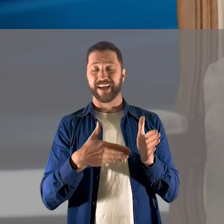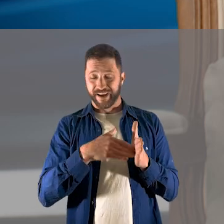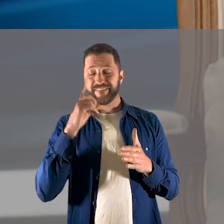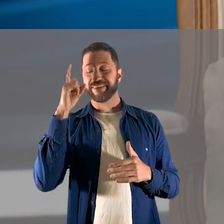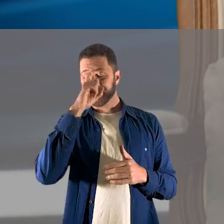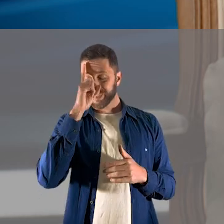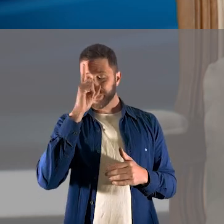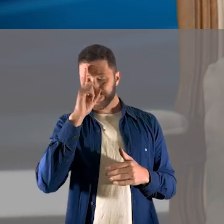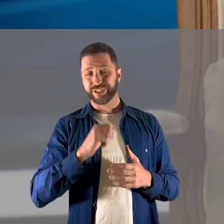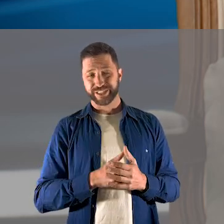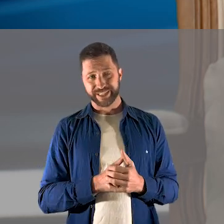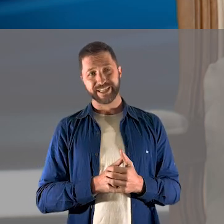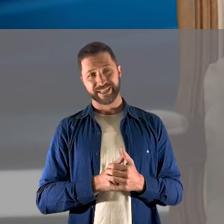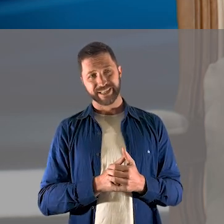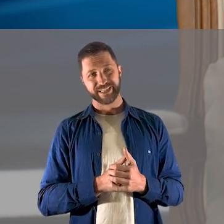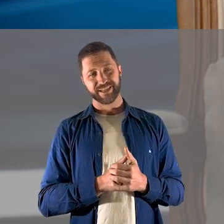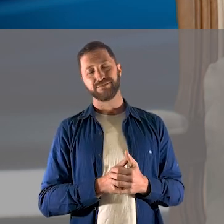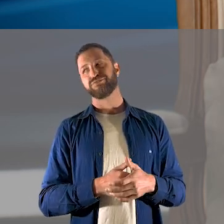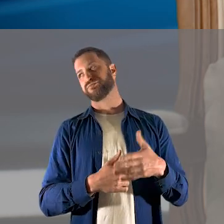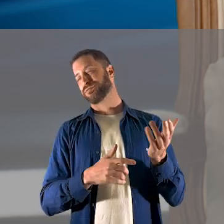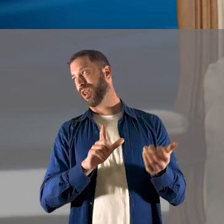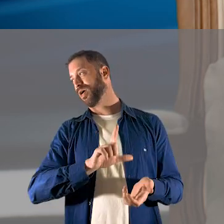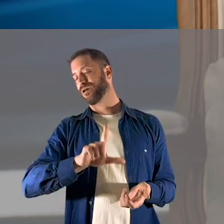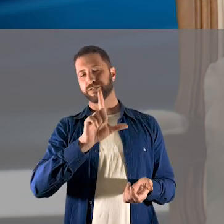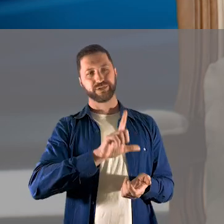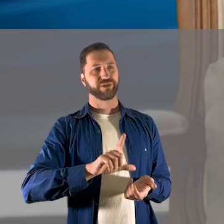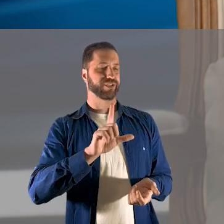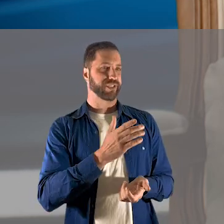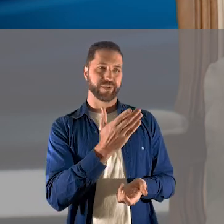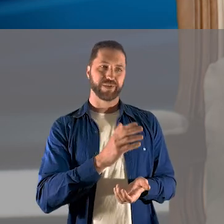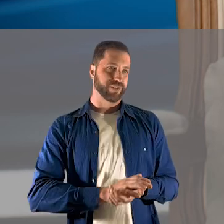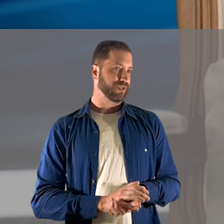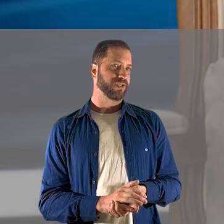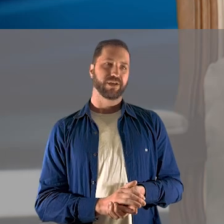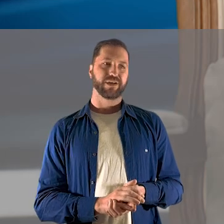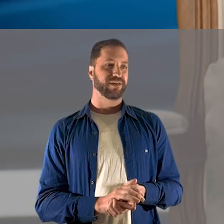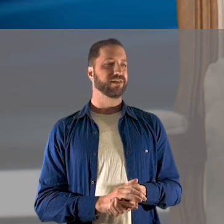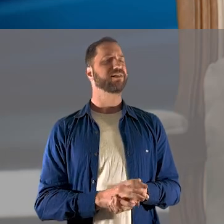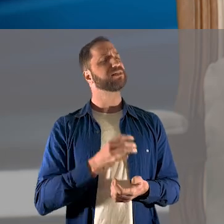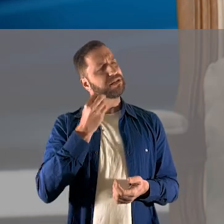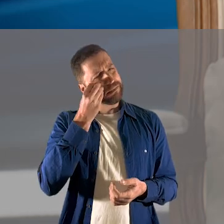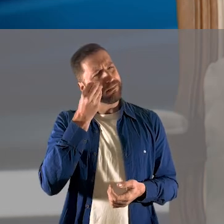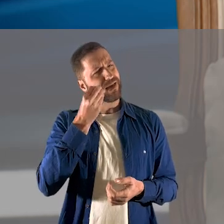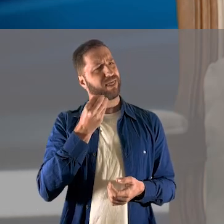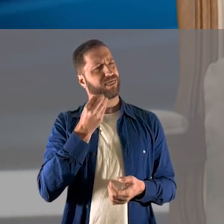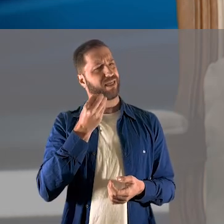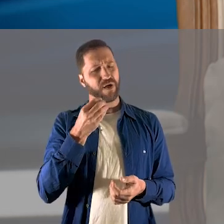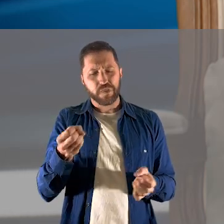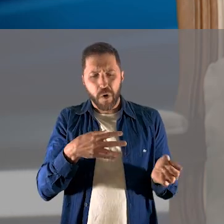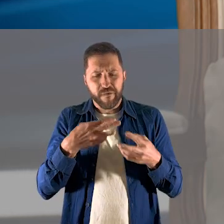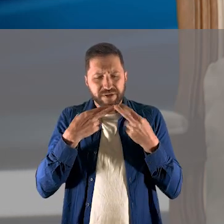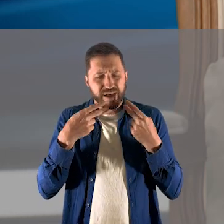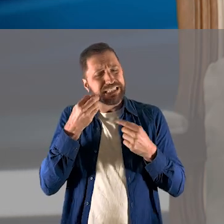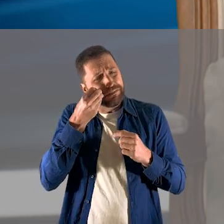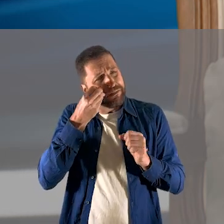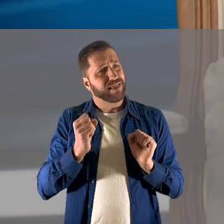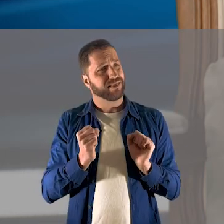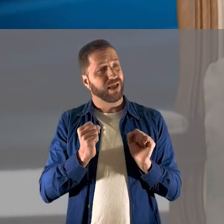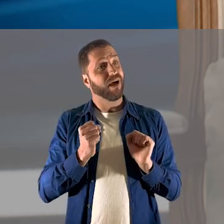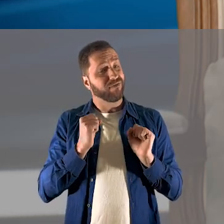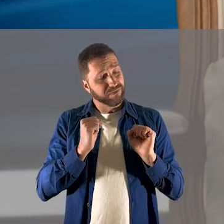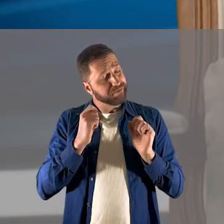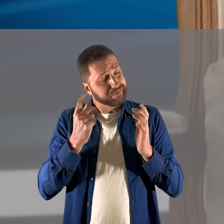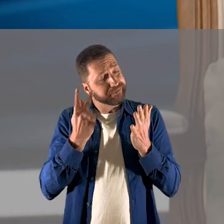ter muitos obstáculos às vezes parece mais obstáculo do que não né Lógico e faça muito